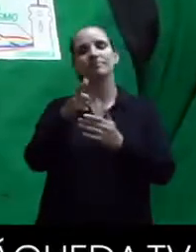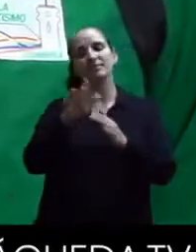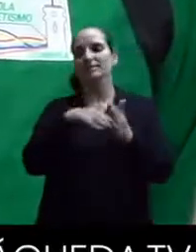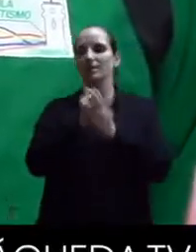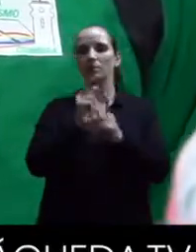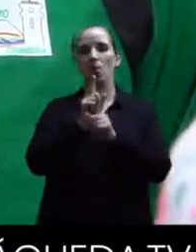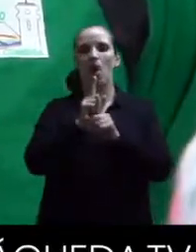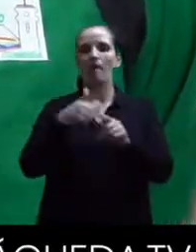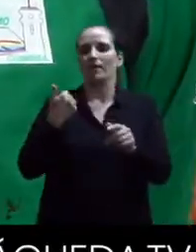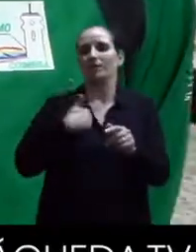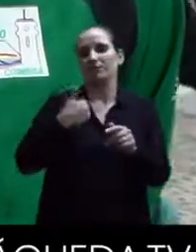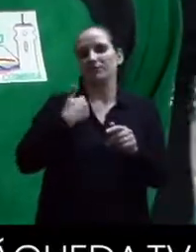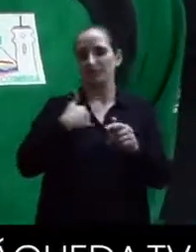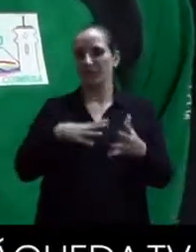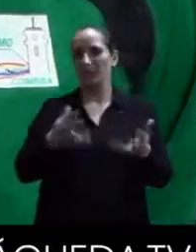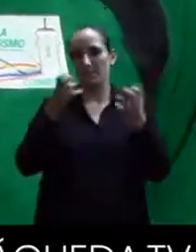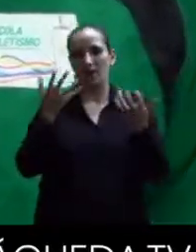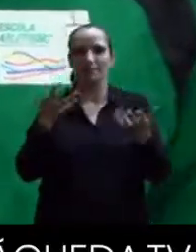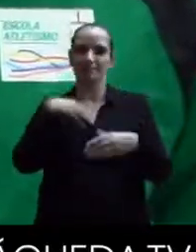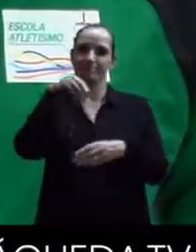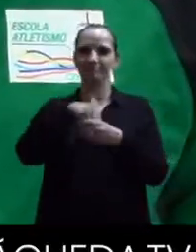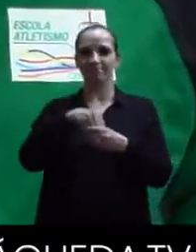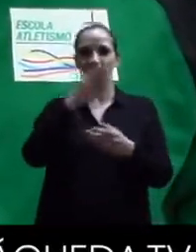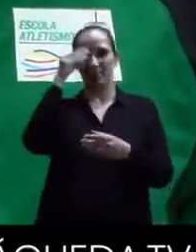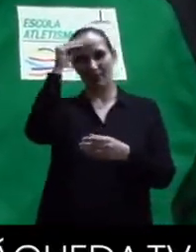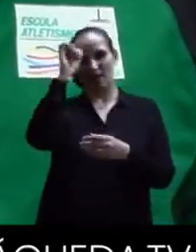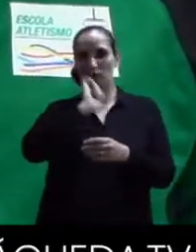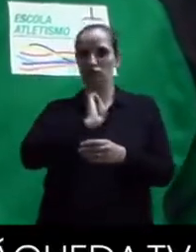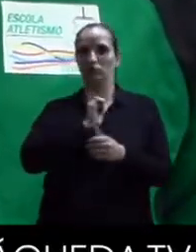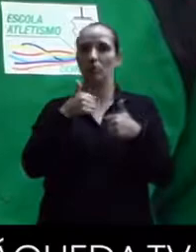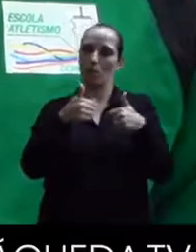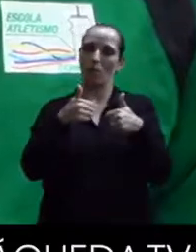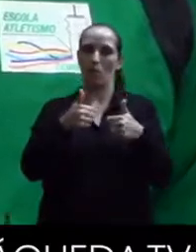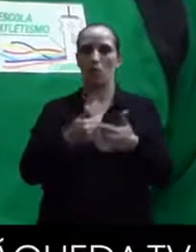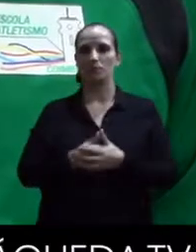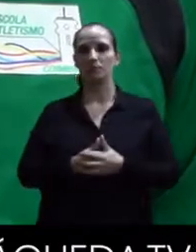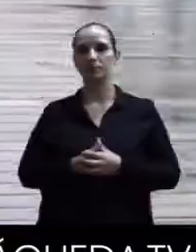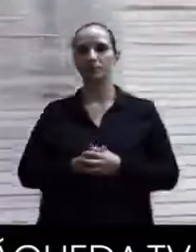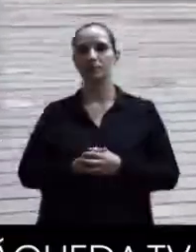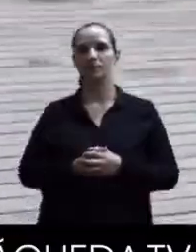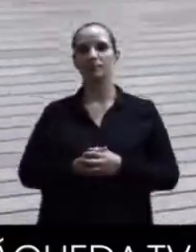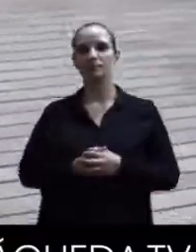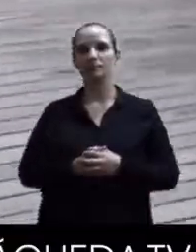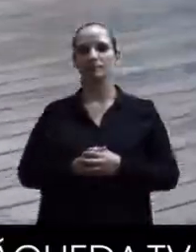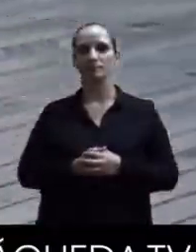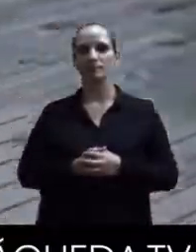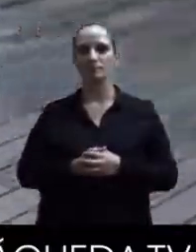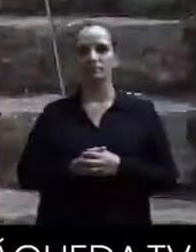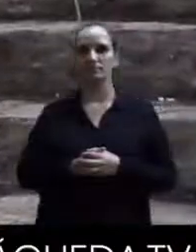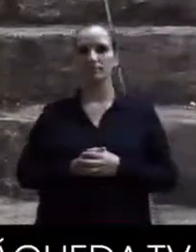anos e é sempre bom vencer, ainda mais aqui em casa, pronto, foi bom.